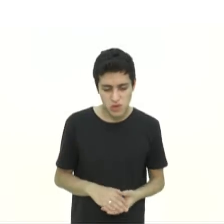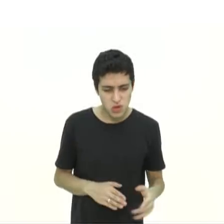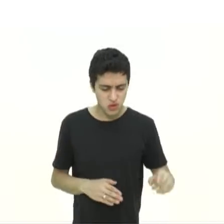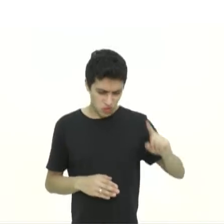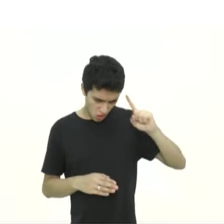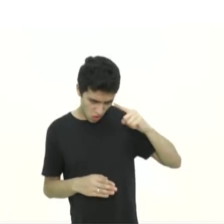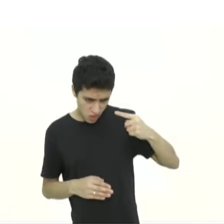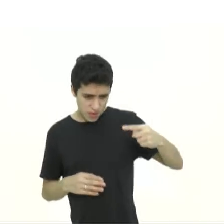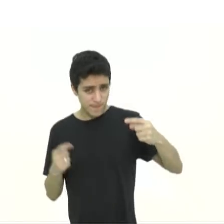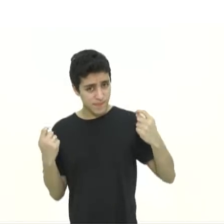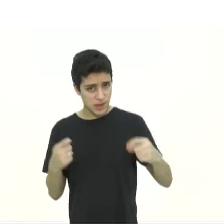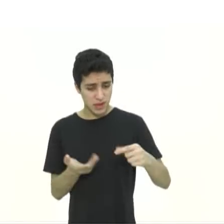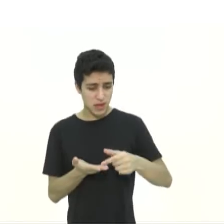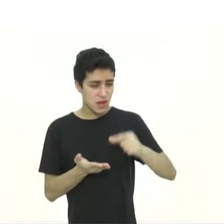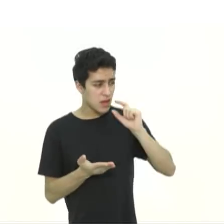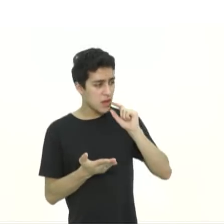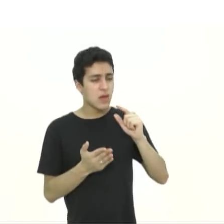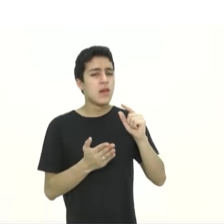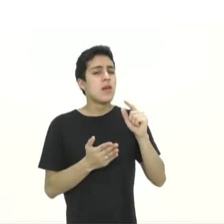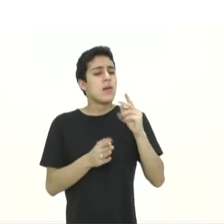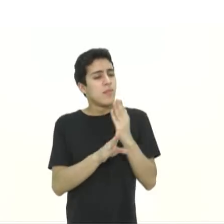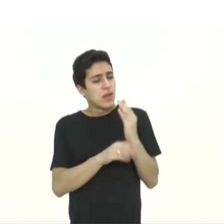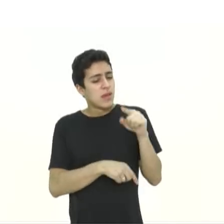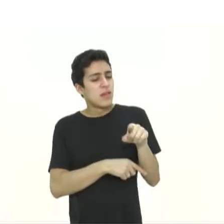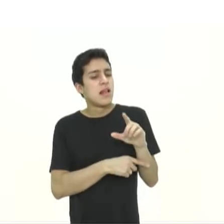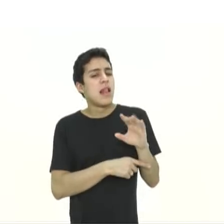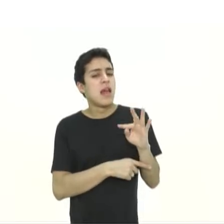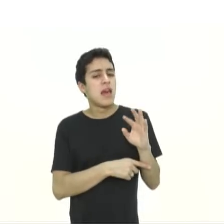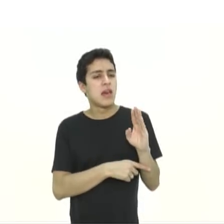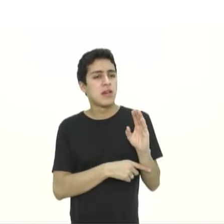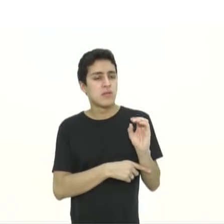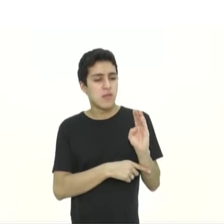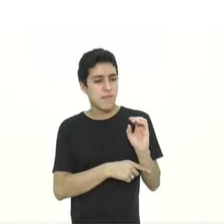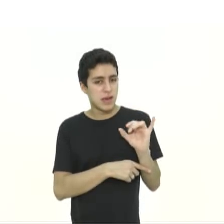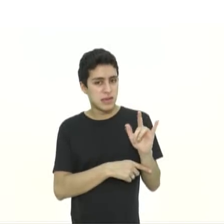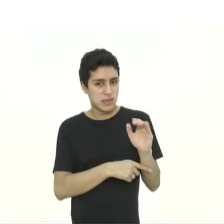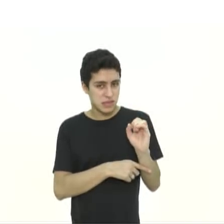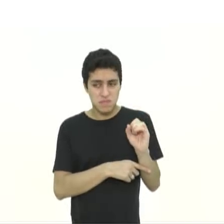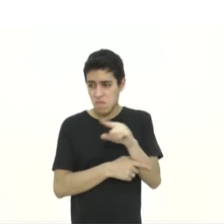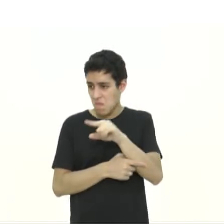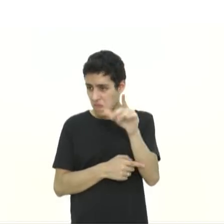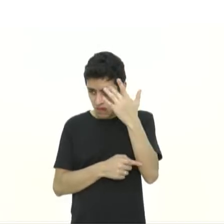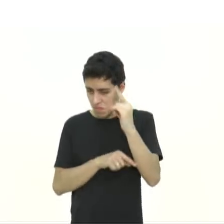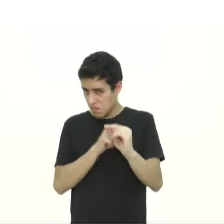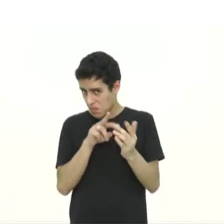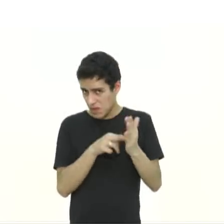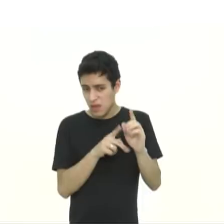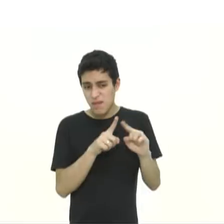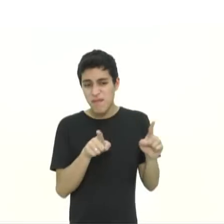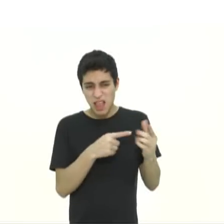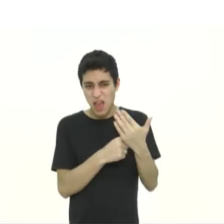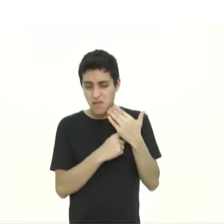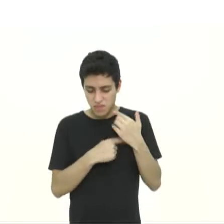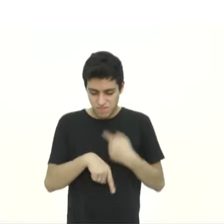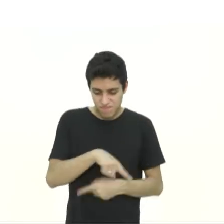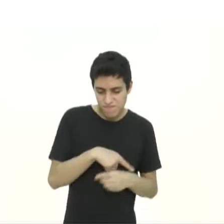dias deve-se tomar um Yakult pelos lactobacilos, que ninguém sabe bem o que é, mas que aos bilhões ajudam a